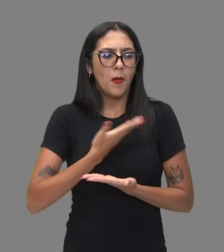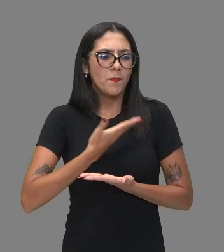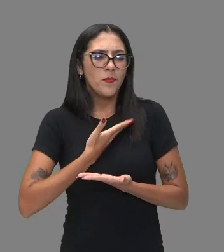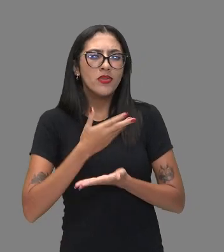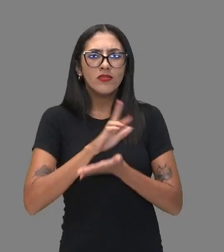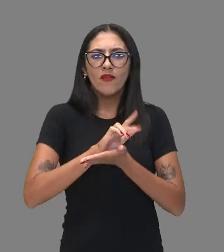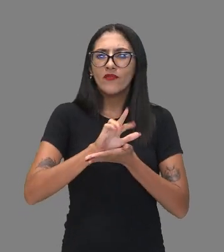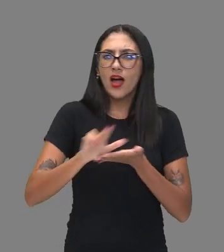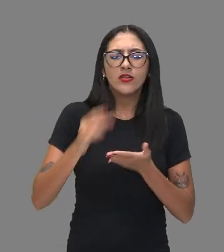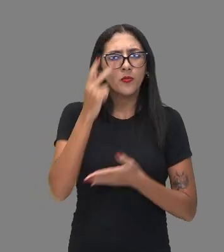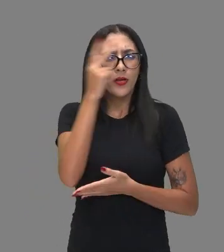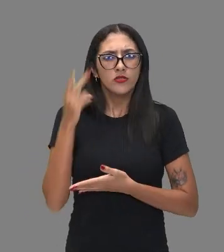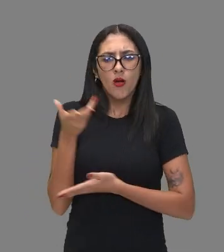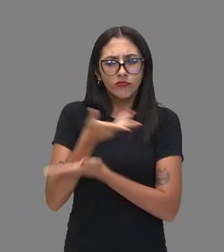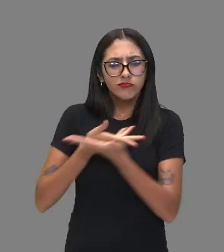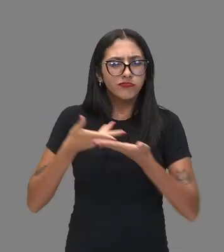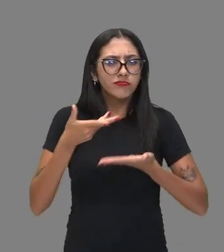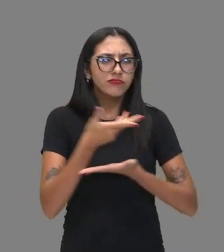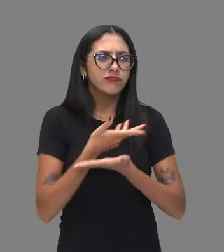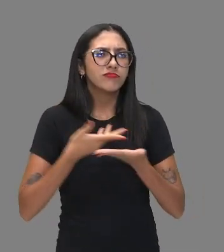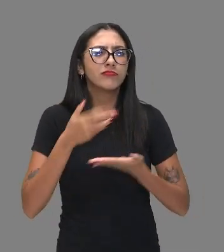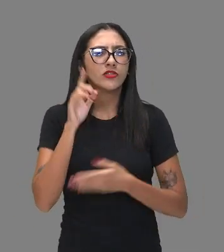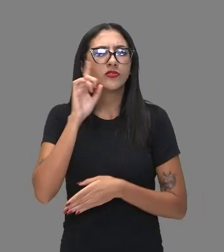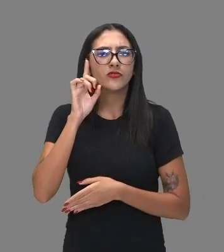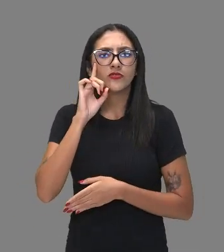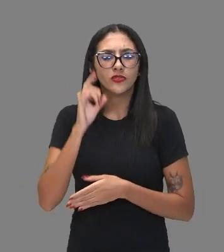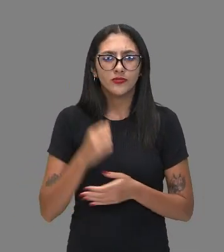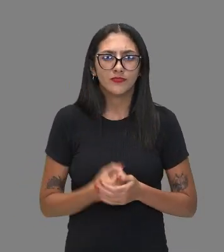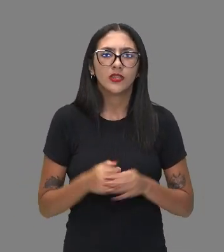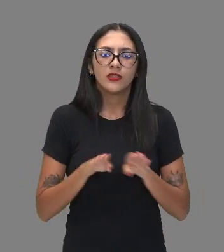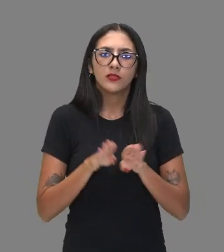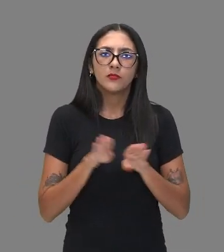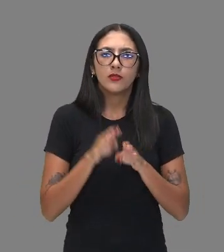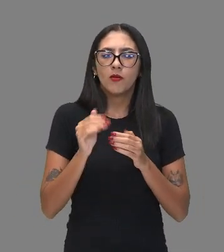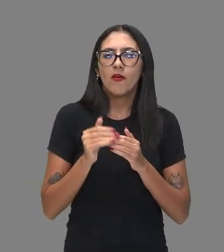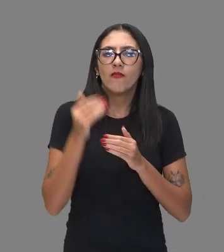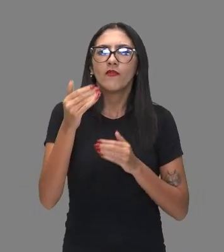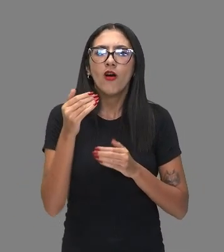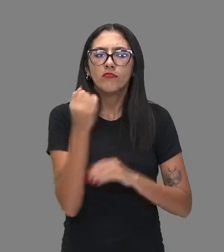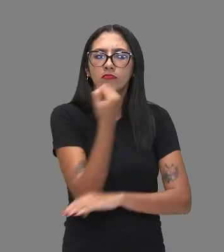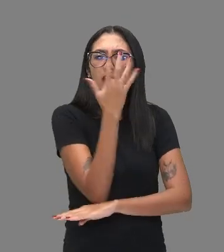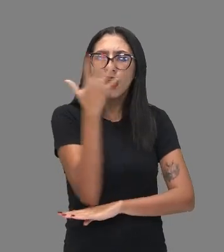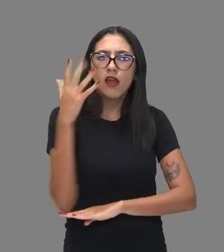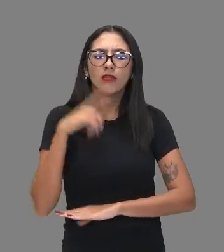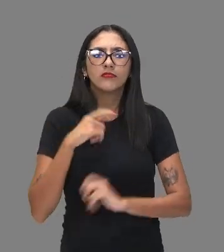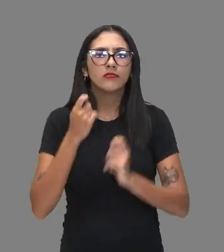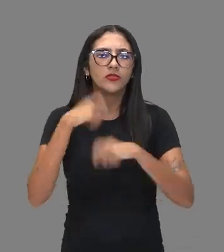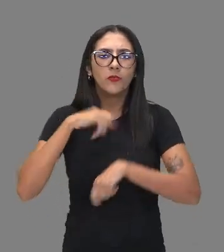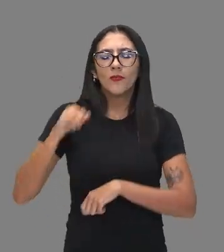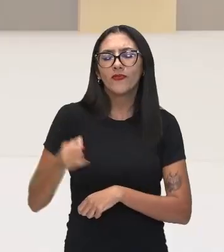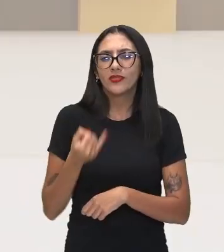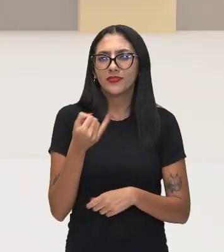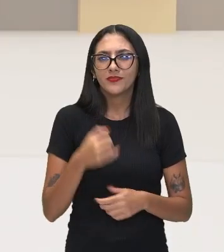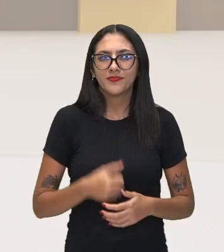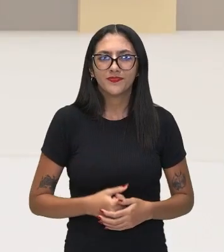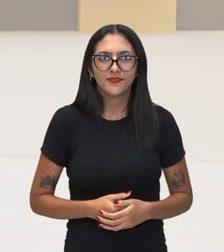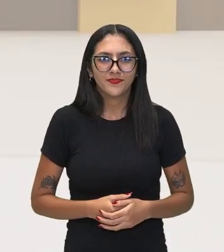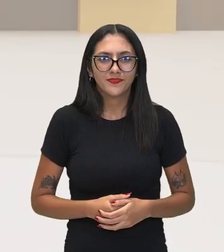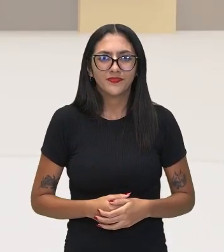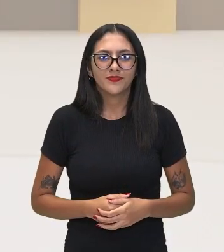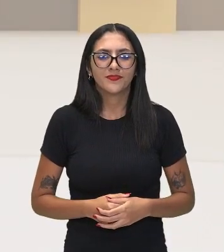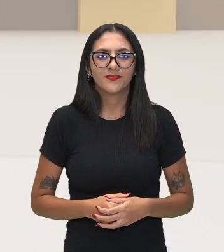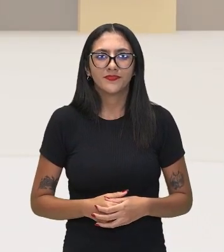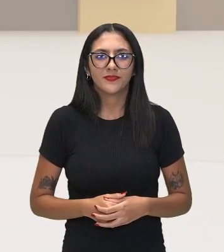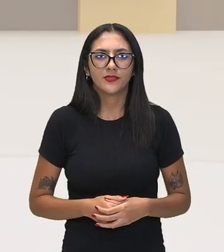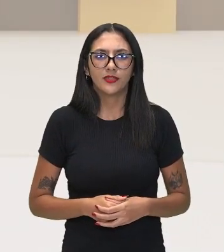pessoas que estão ao meu redor. E a outra é a própria natureza, que me dá tudo o que eu preciso. Olha só que legal,